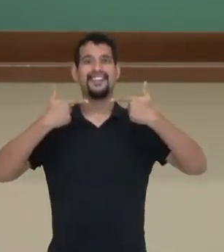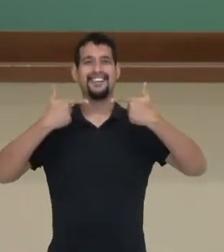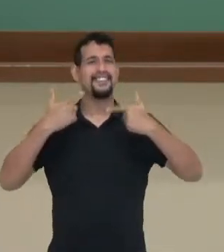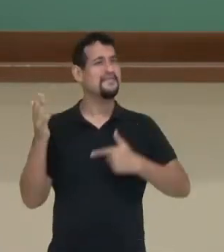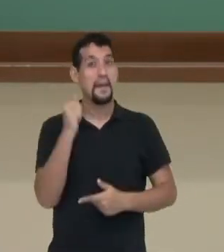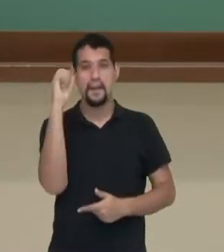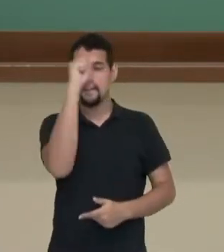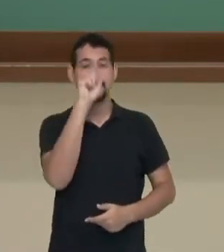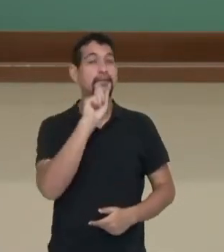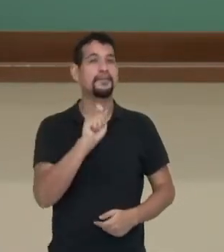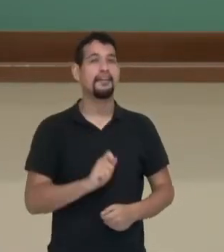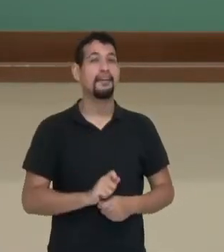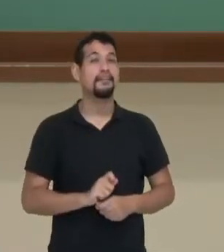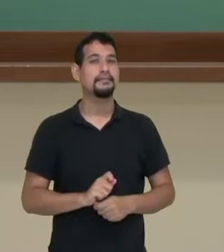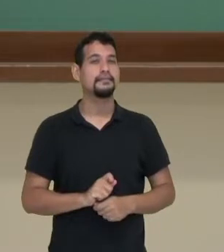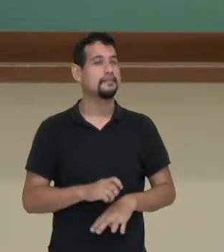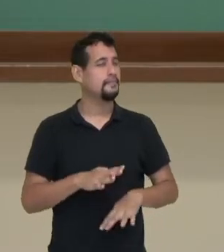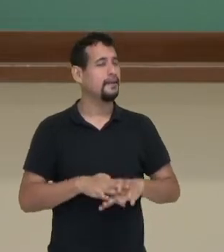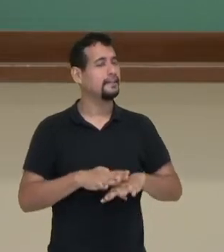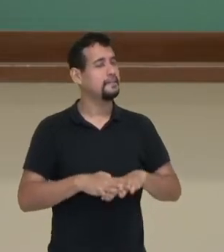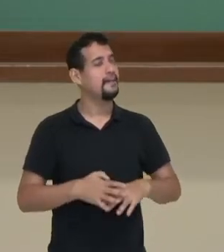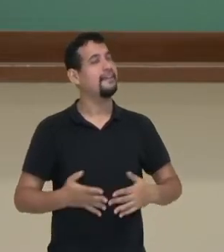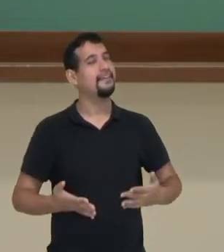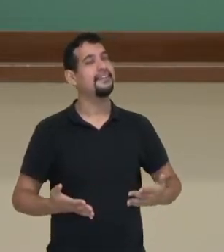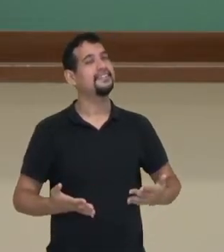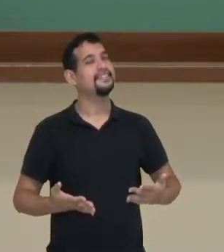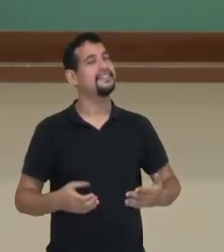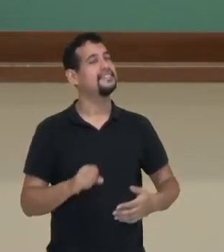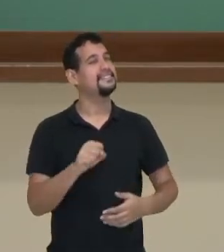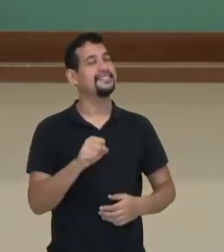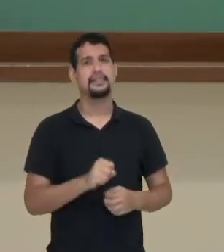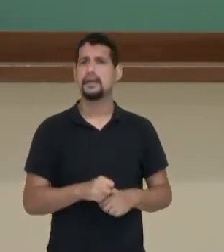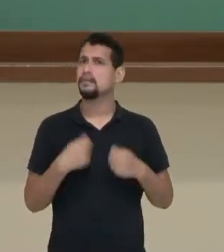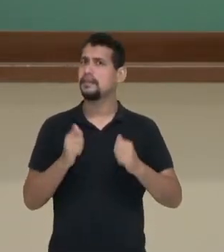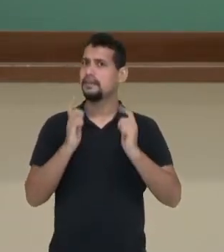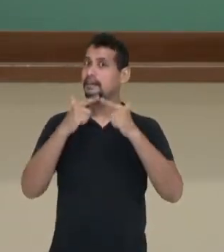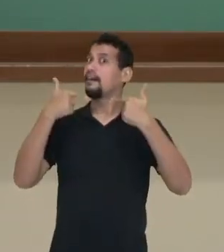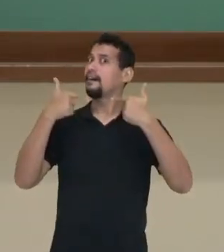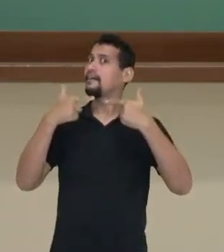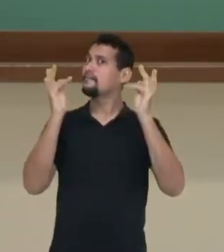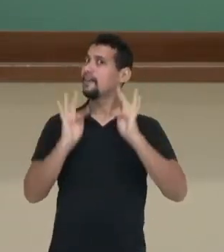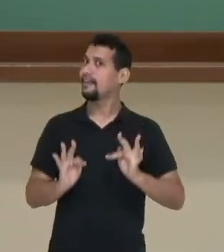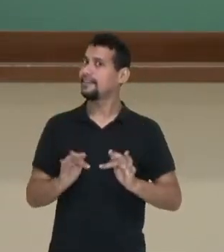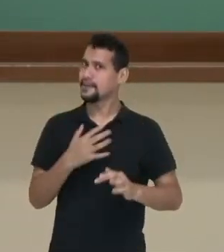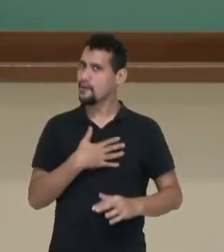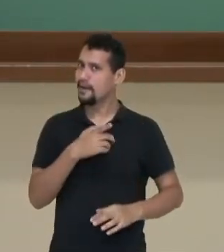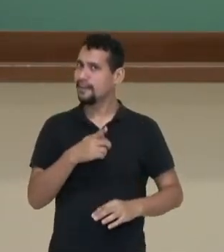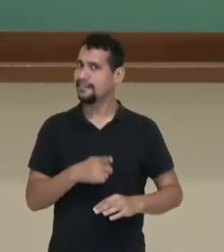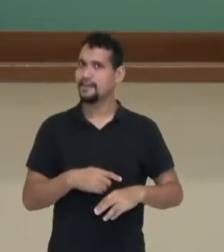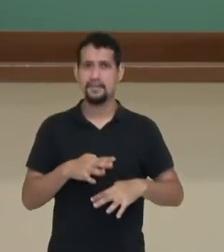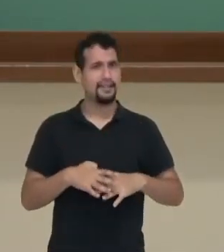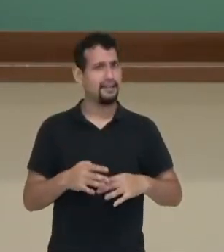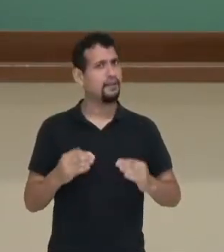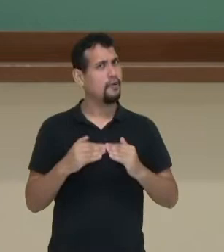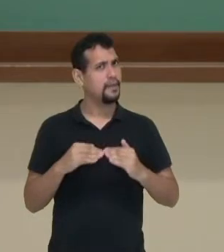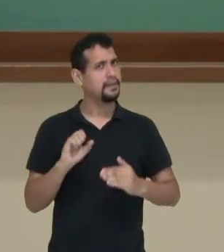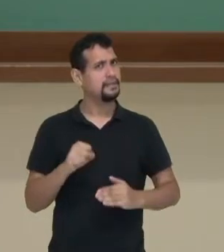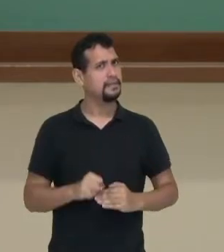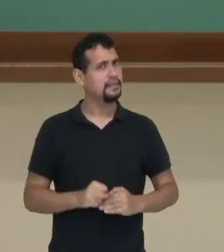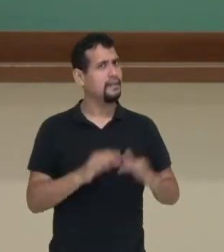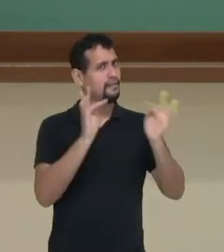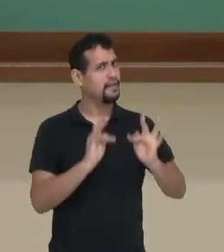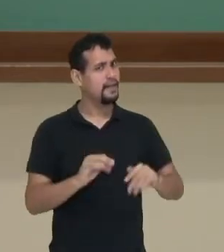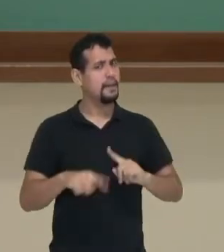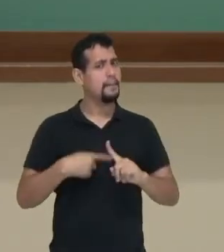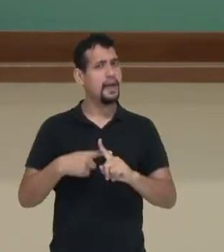vamos aprender um pouco mais de matemática. Sim, sorriso, matemática, felicidade, tudo a ver. Eu acho que tem tudo a ver,